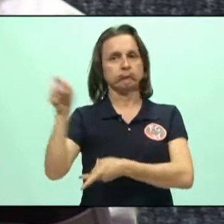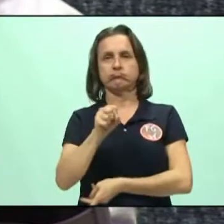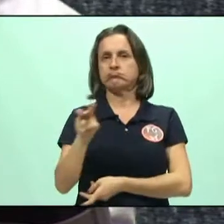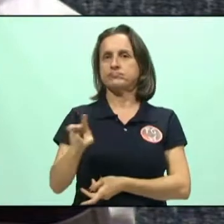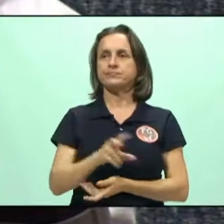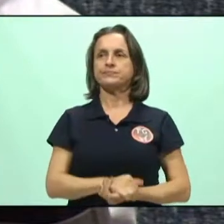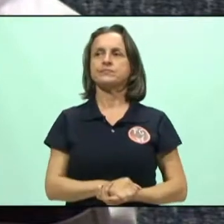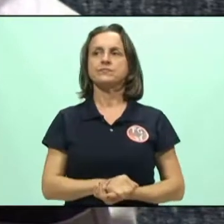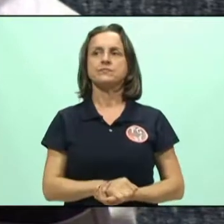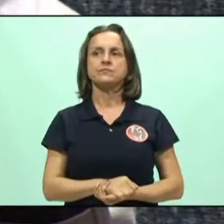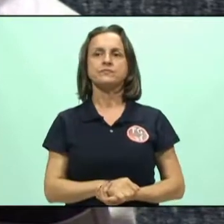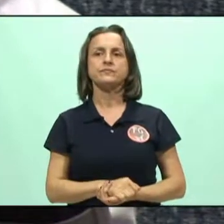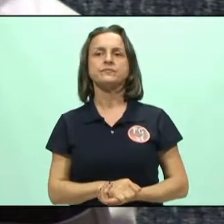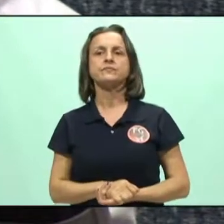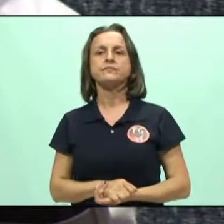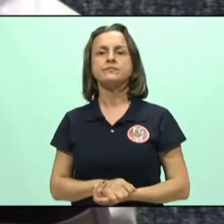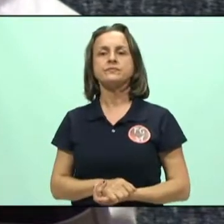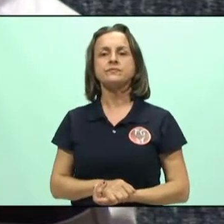e